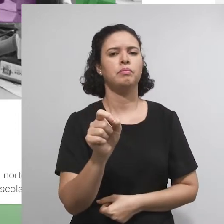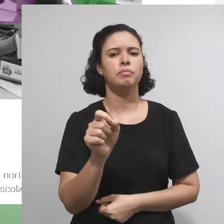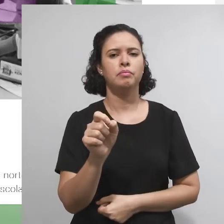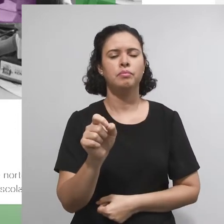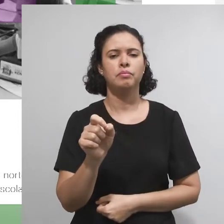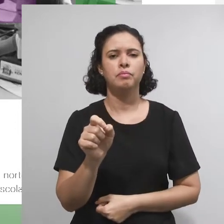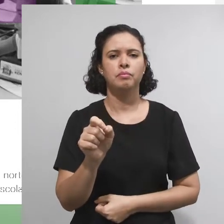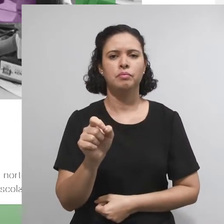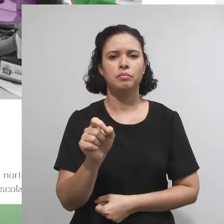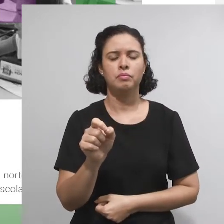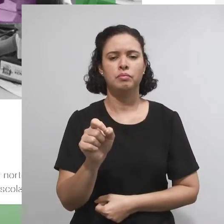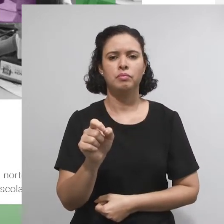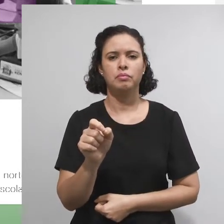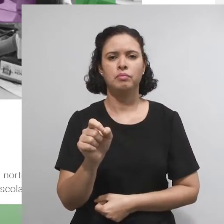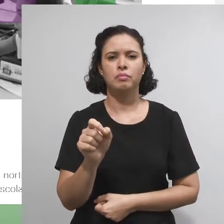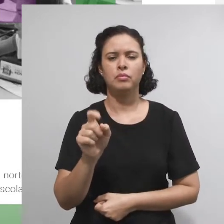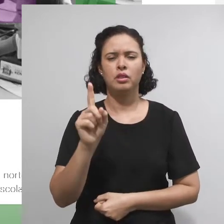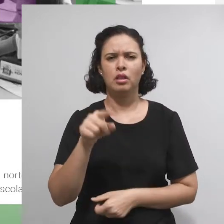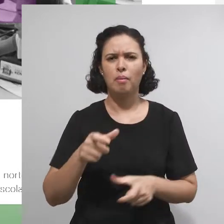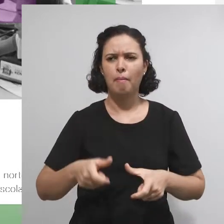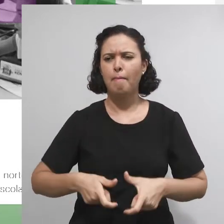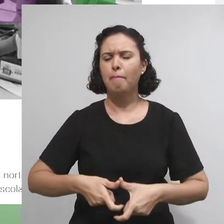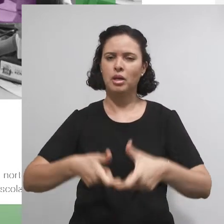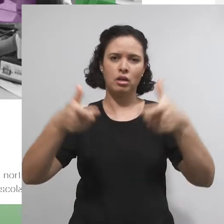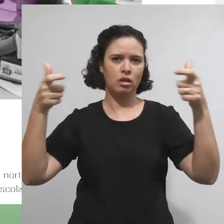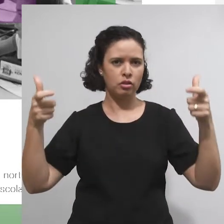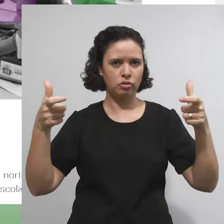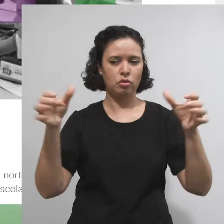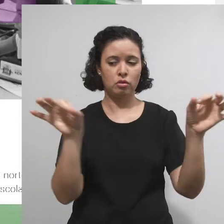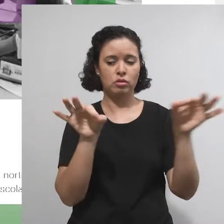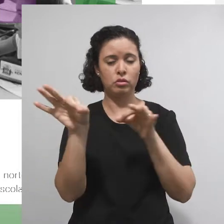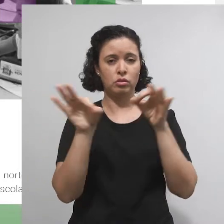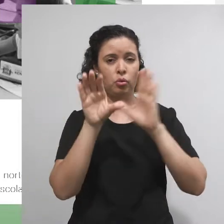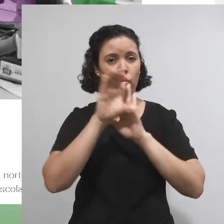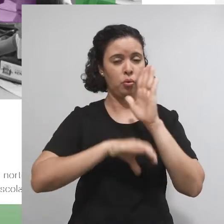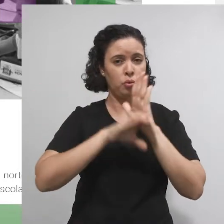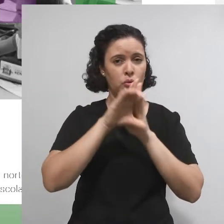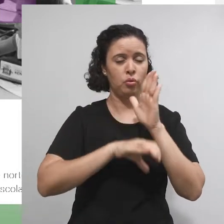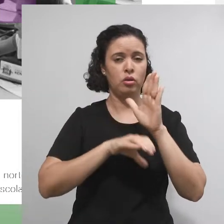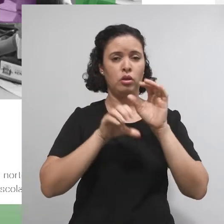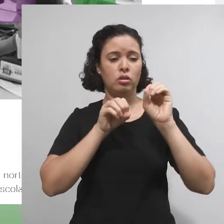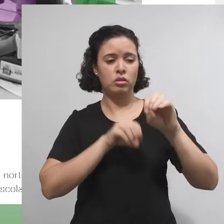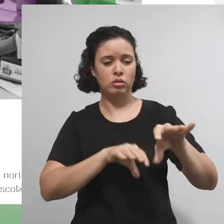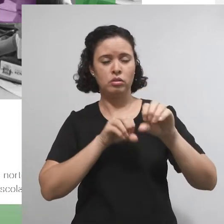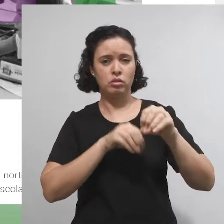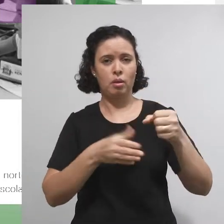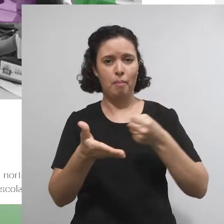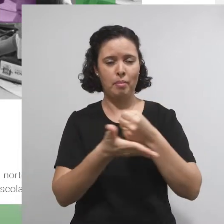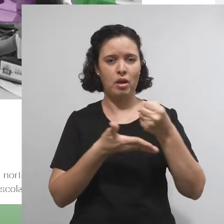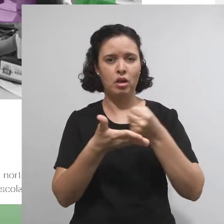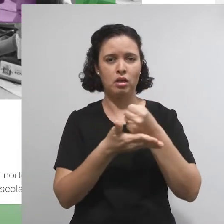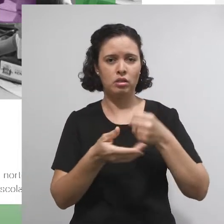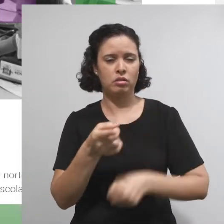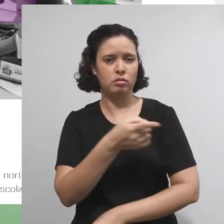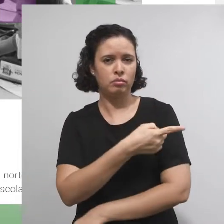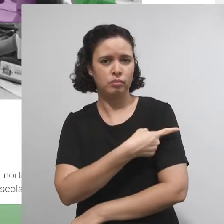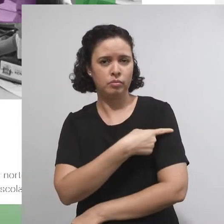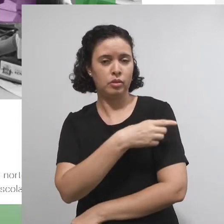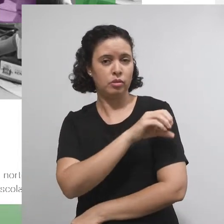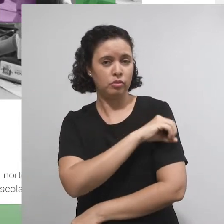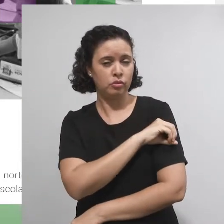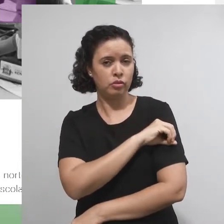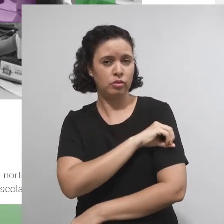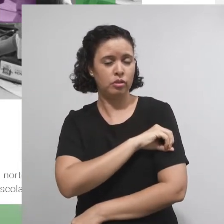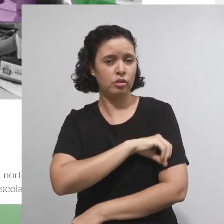a maior organização curricular do ensino, da educação básica, o ensino fundamental e médio, e ela